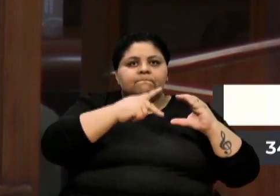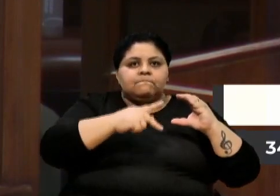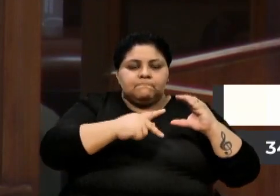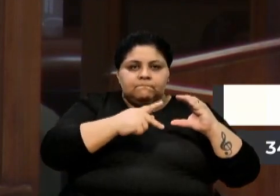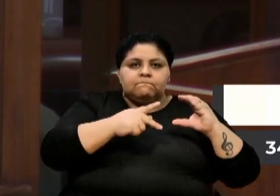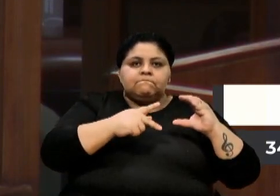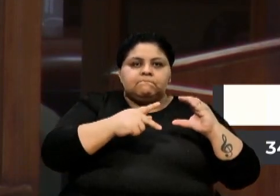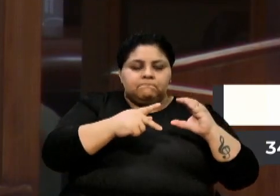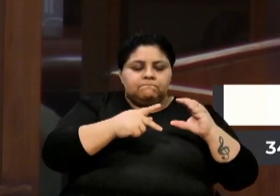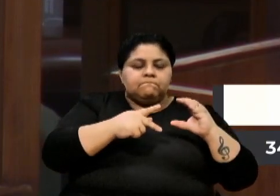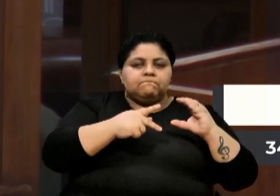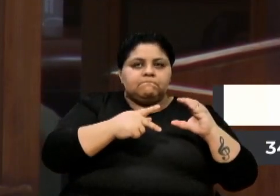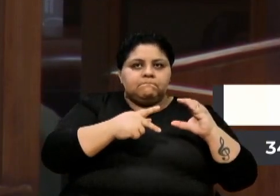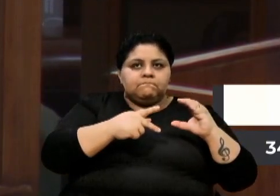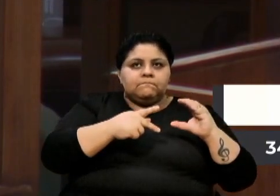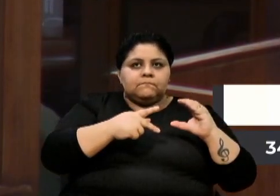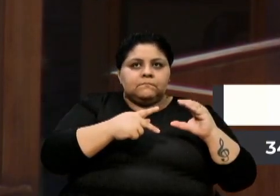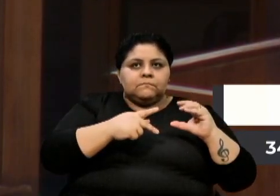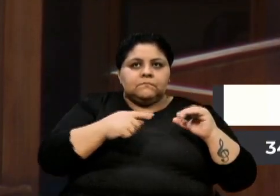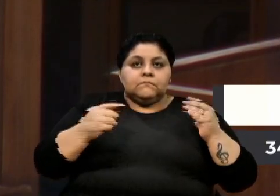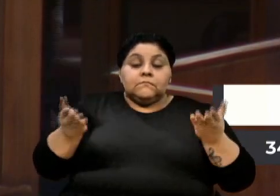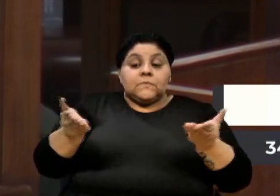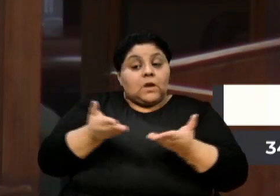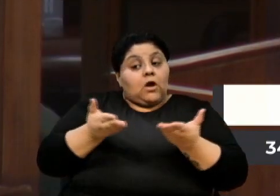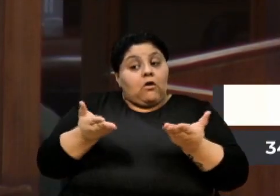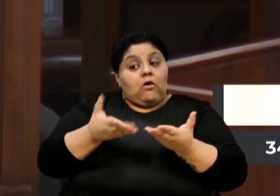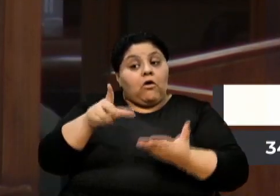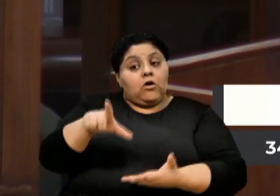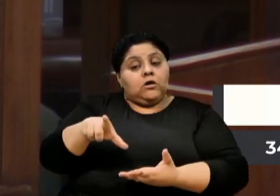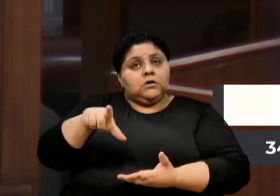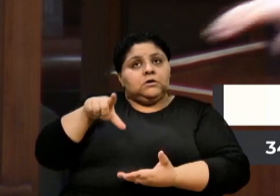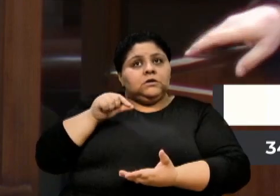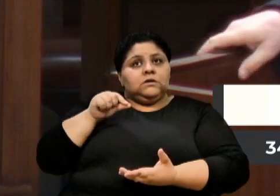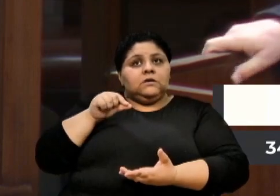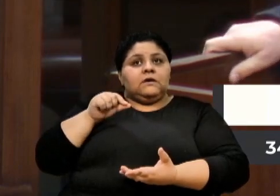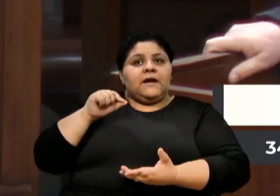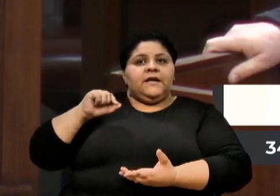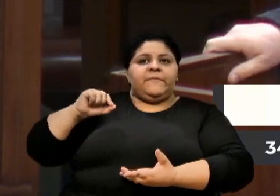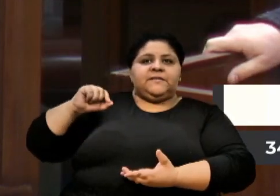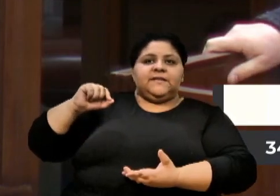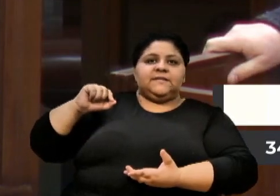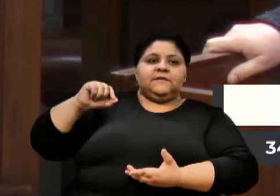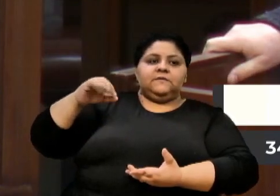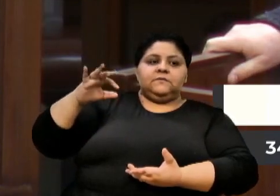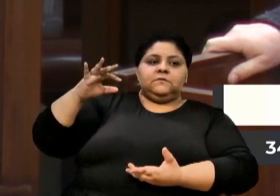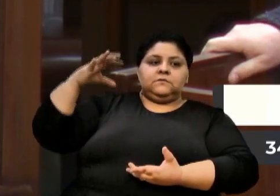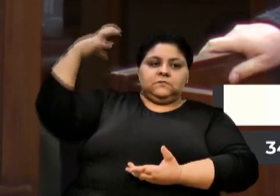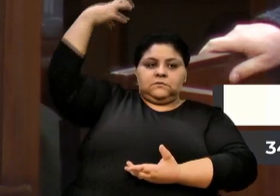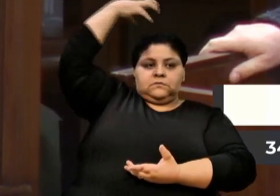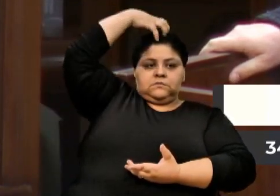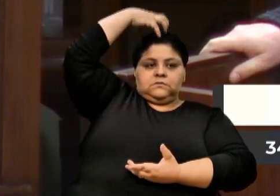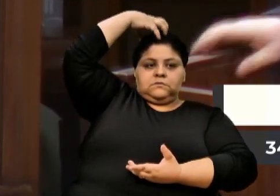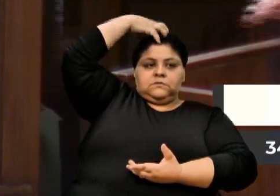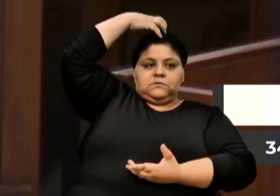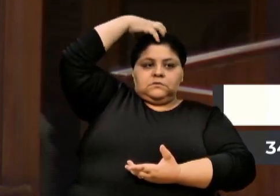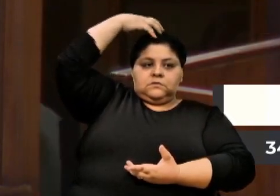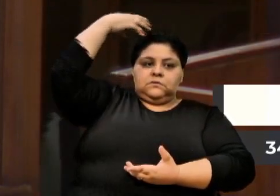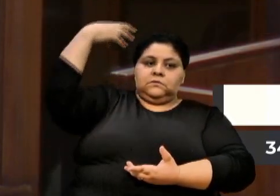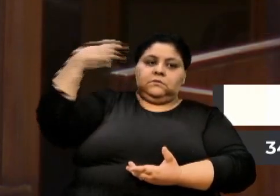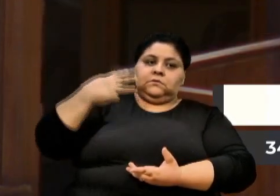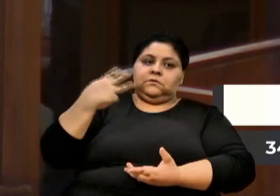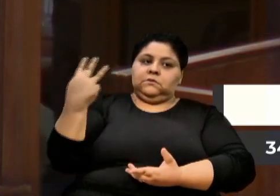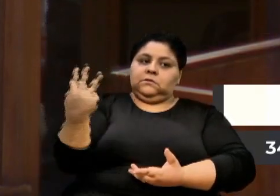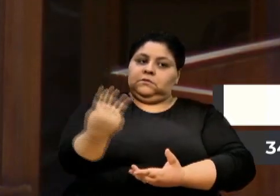até porque agora com a escolha da Rainha das Princesas, a festa da uva começa a ganhar uma dimensão maior, né,